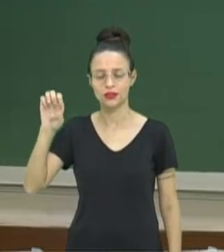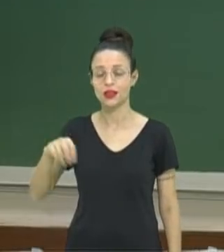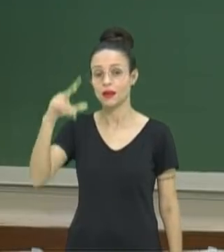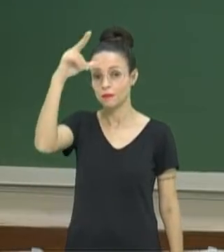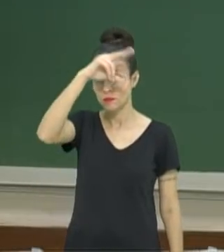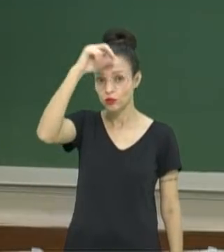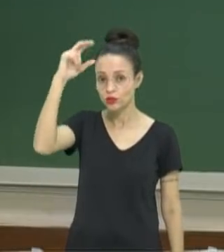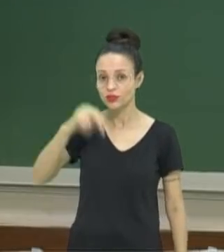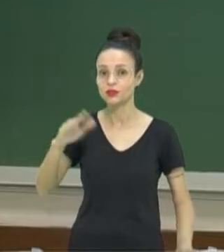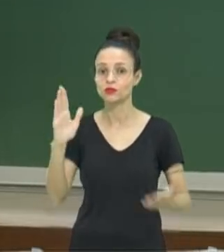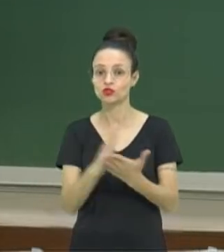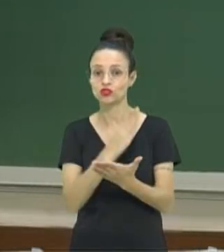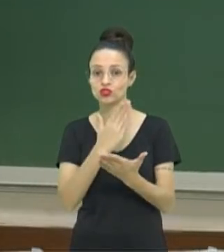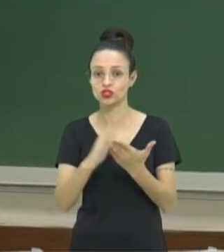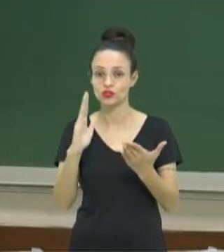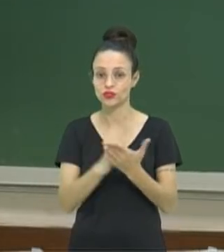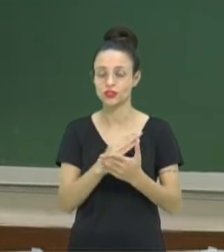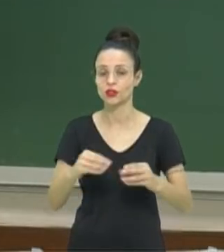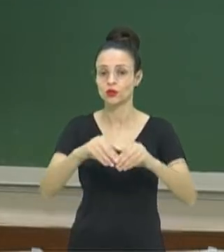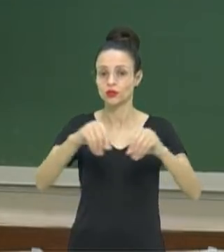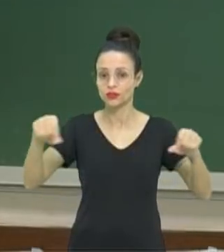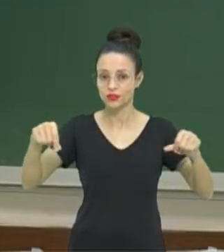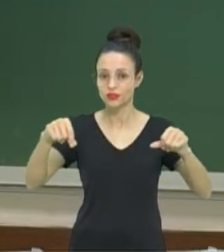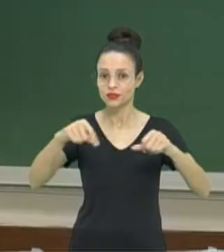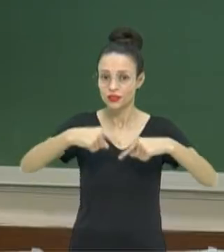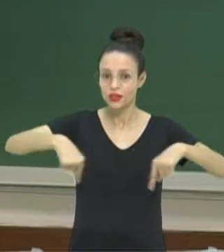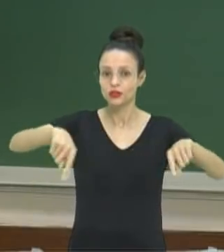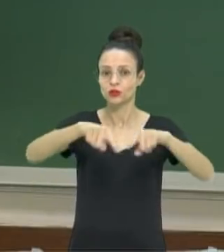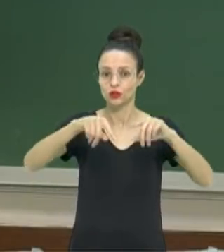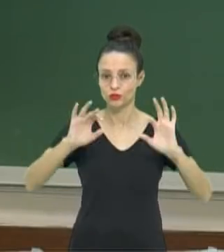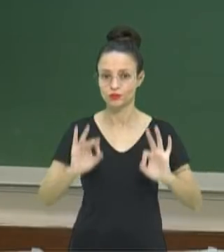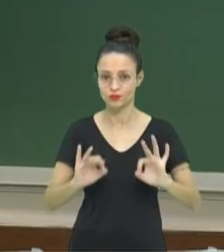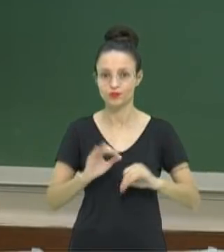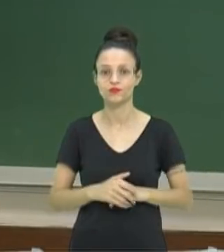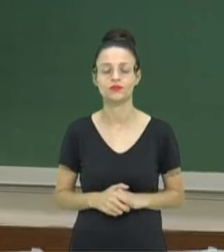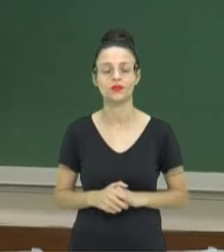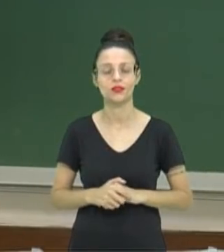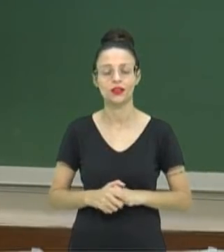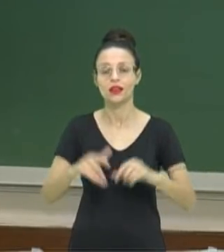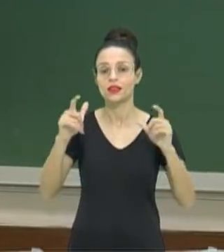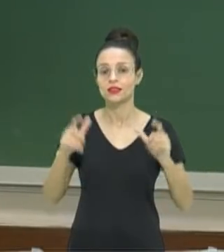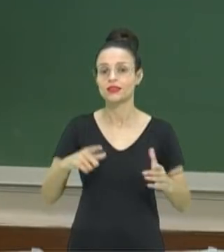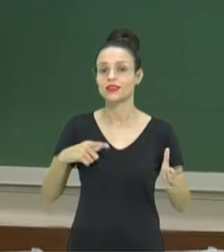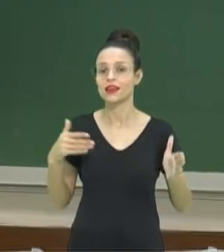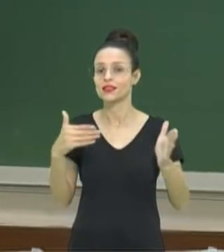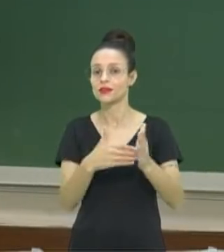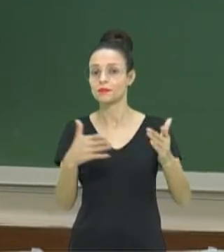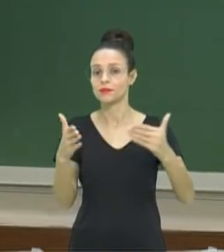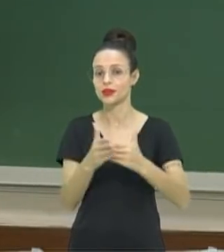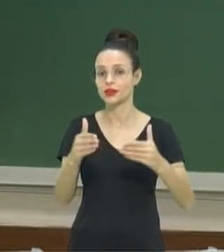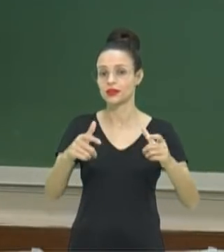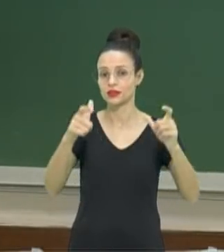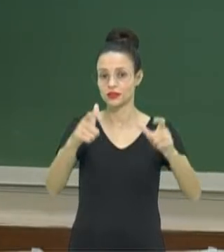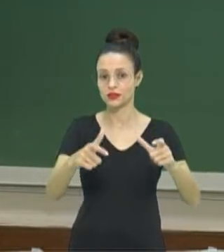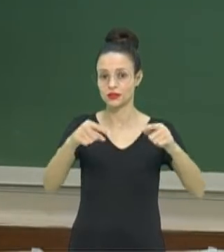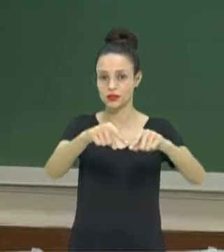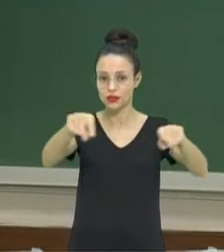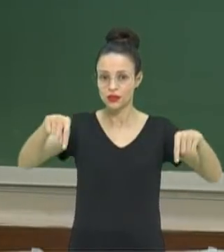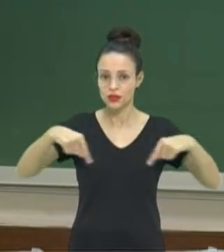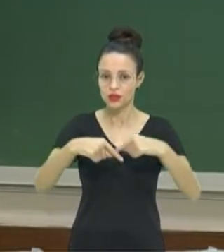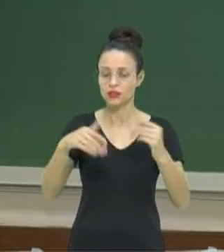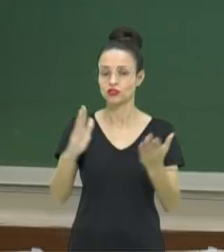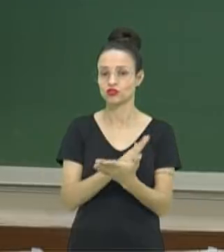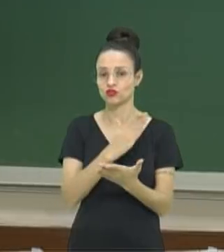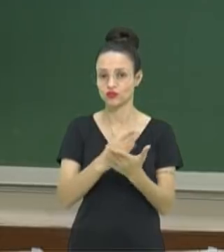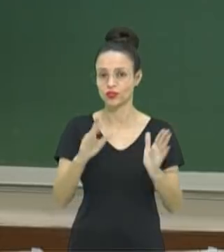divisão realizada de um território, legalmente realizada de um território. Se estabelecem limites, né? Por isso, é uma